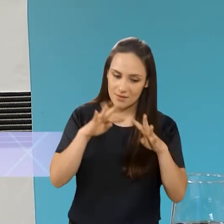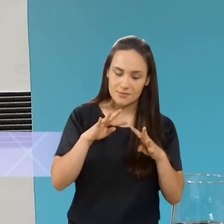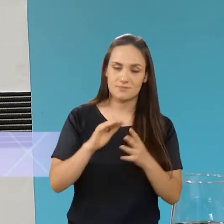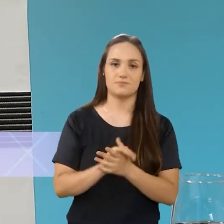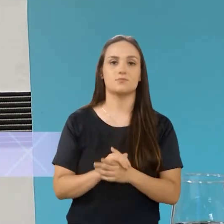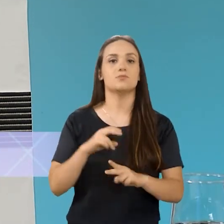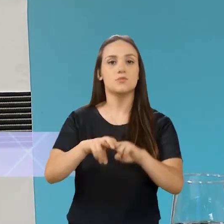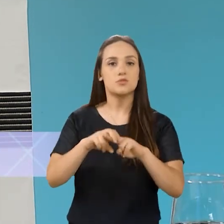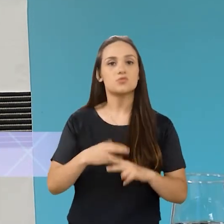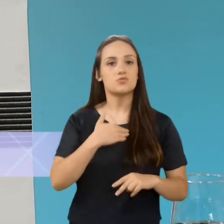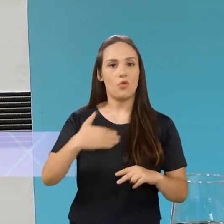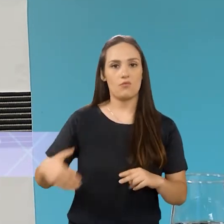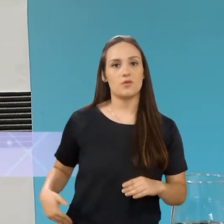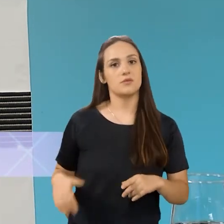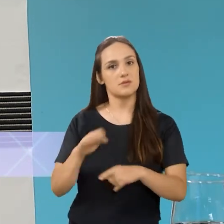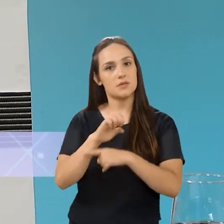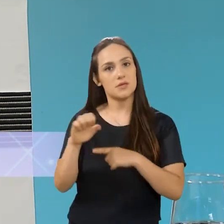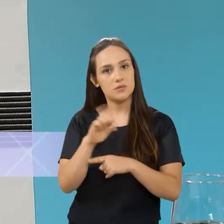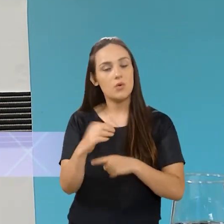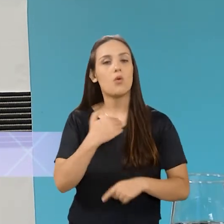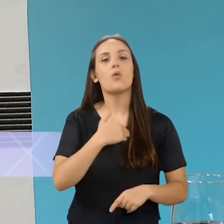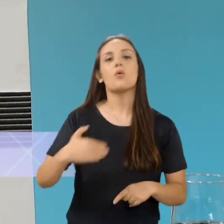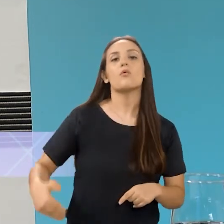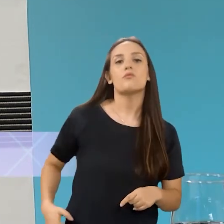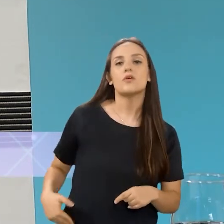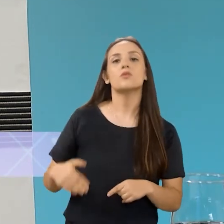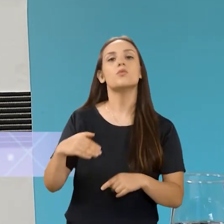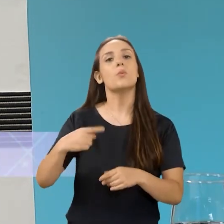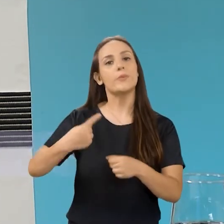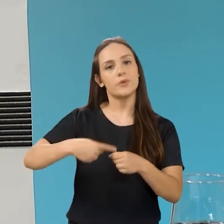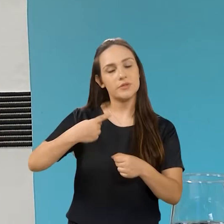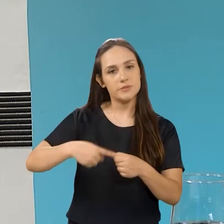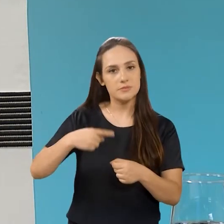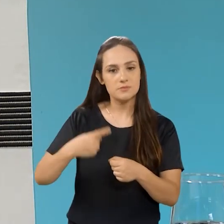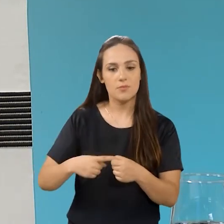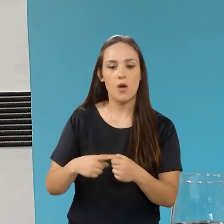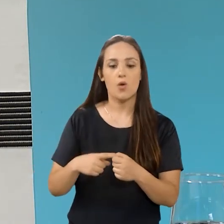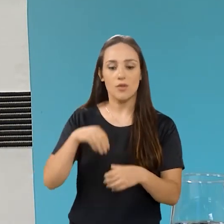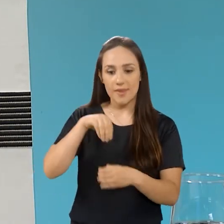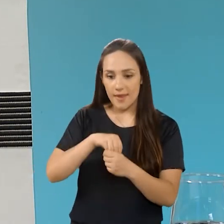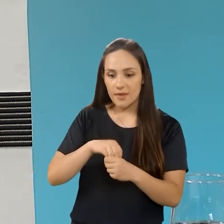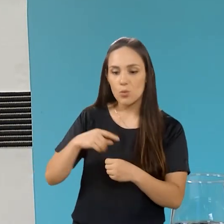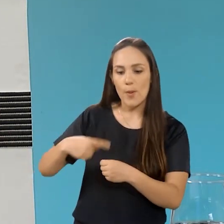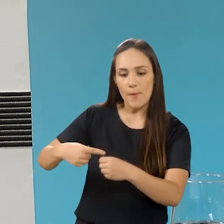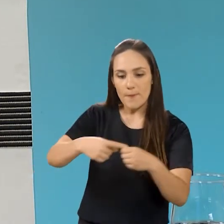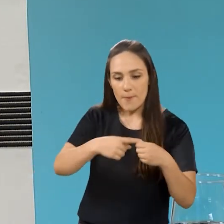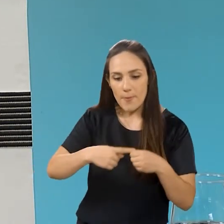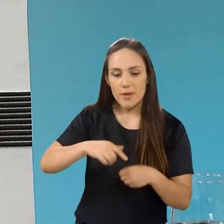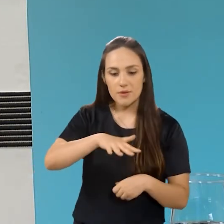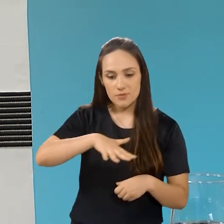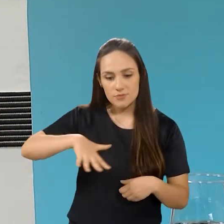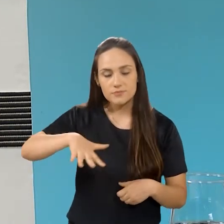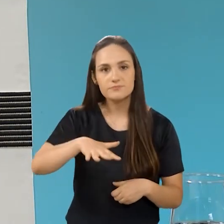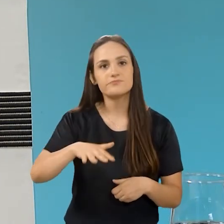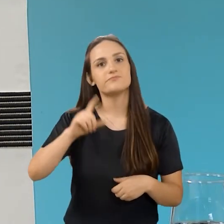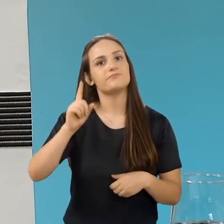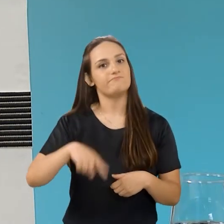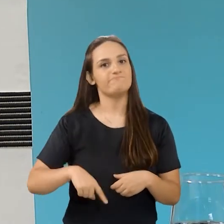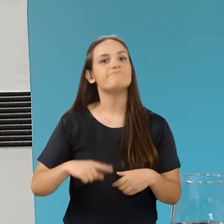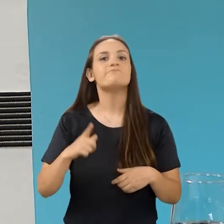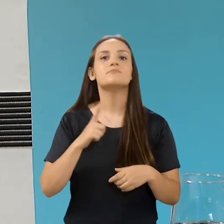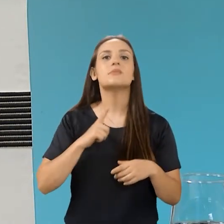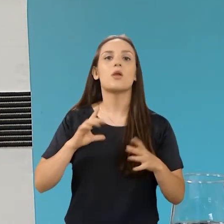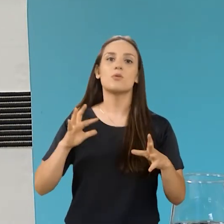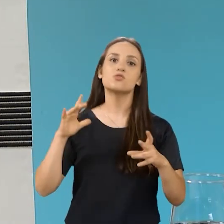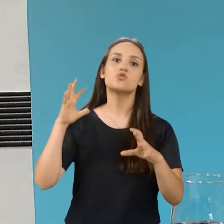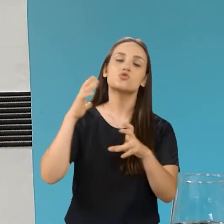estadual, dos governos municipais, daqueles municípios que estão inseridos nesse bioma, tudo isso faz parte de uma grande